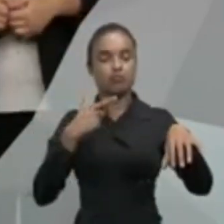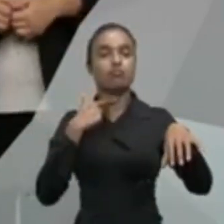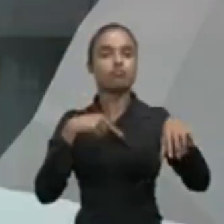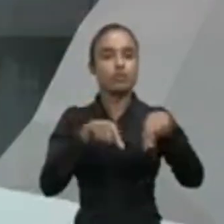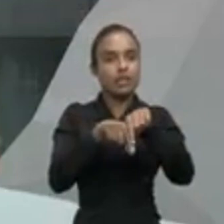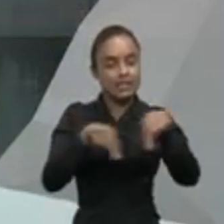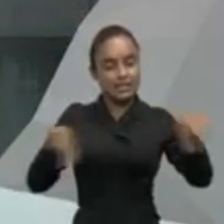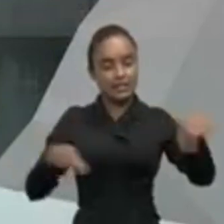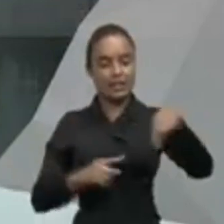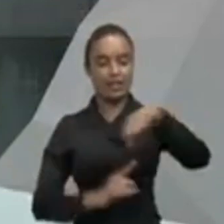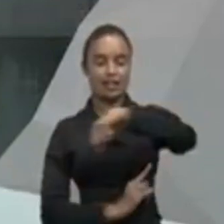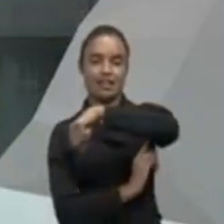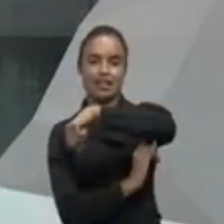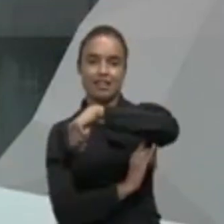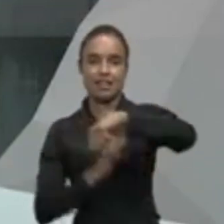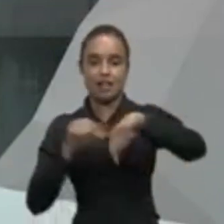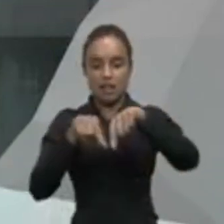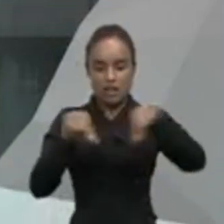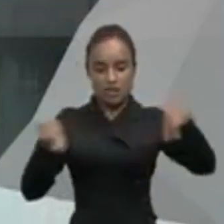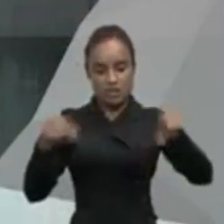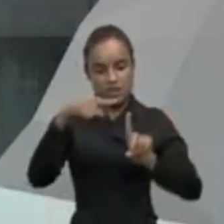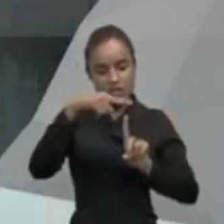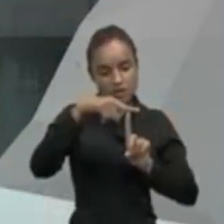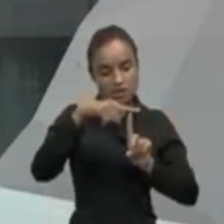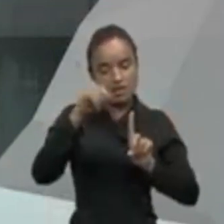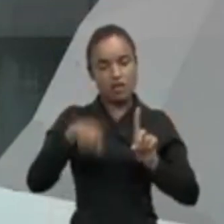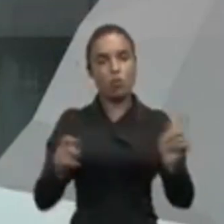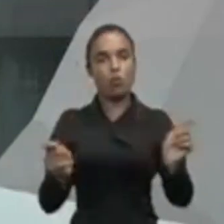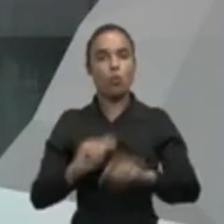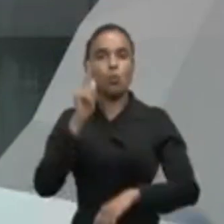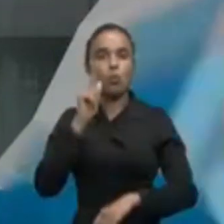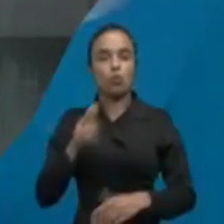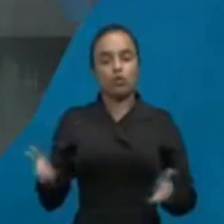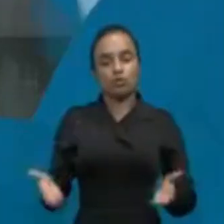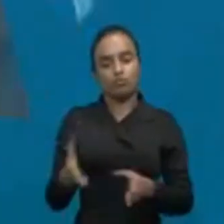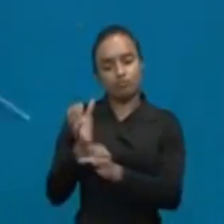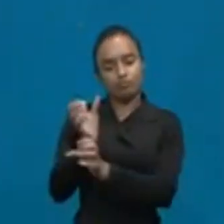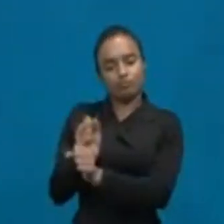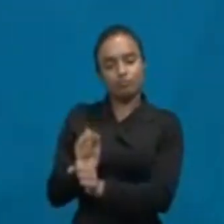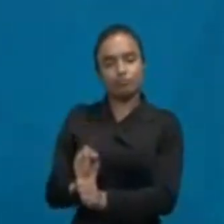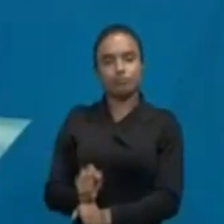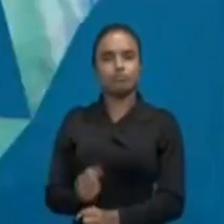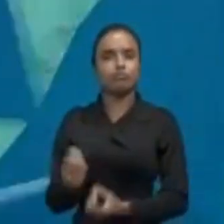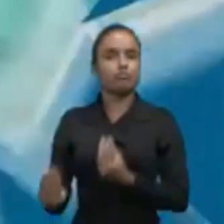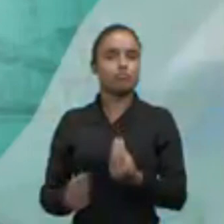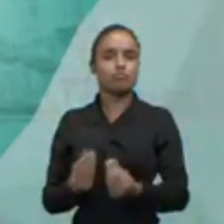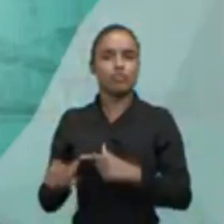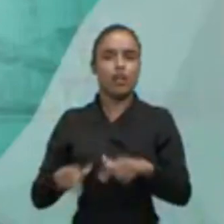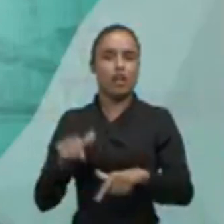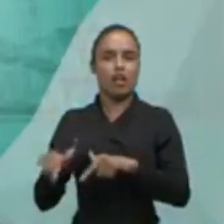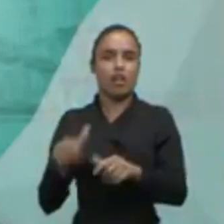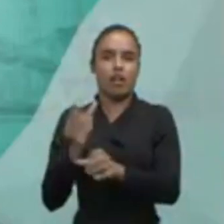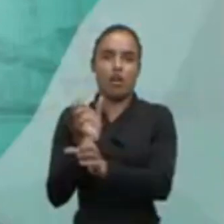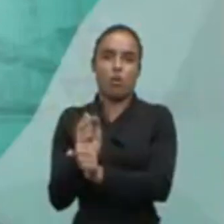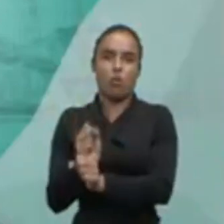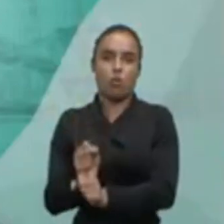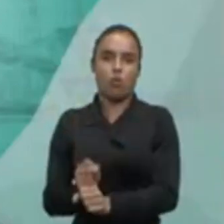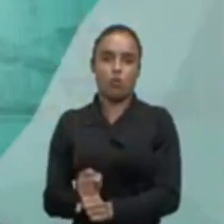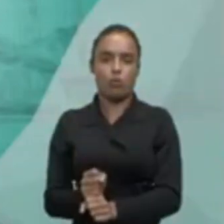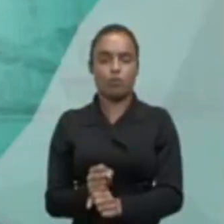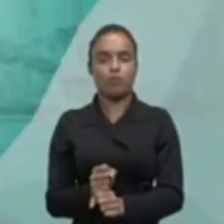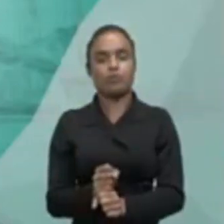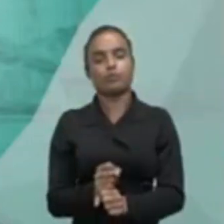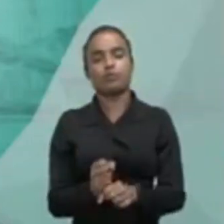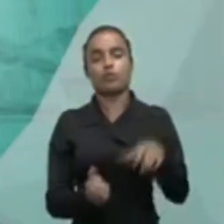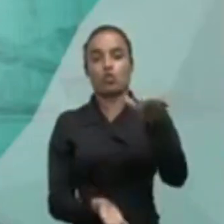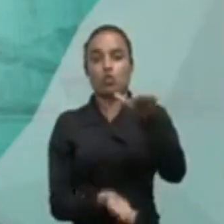colaborante. Então, definida a forma de trabalho, vamos para os cálculos. No caso da compressão parcial